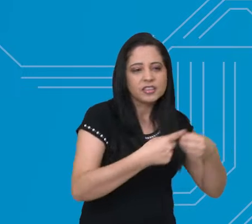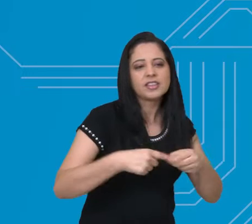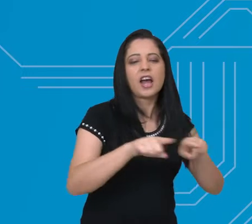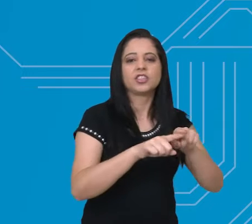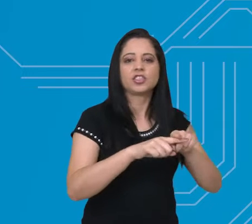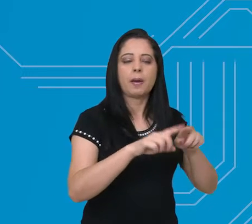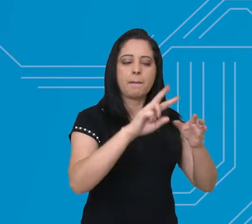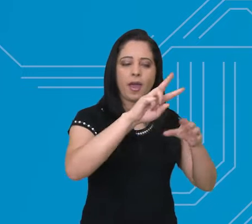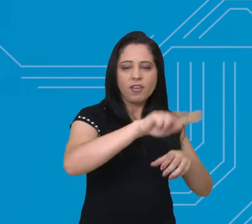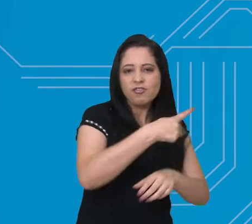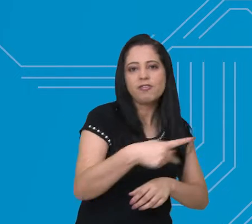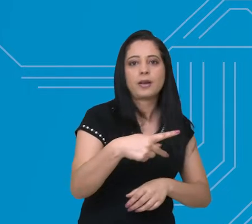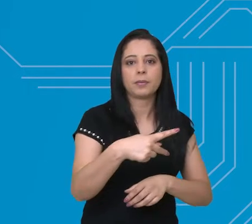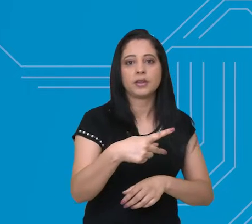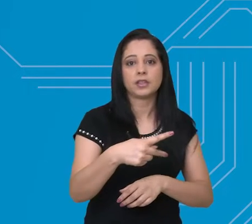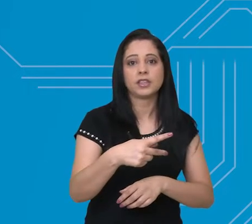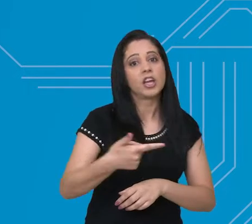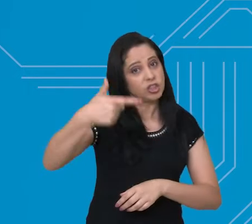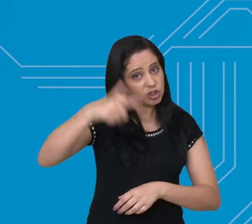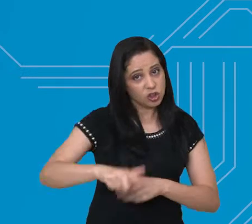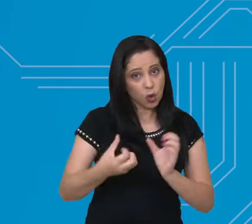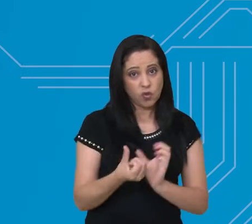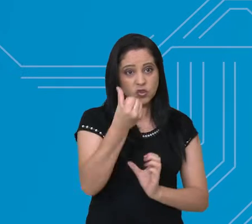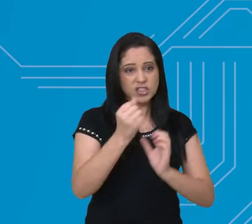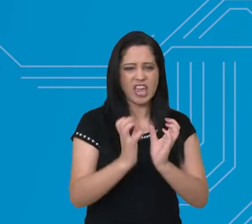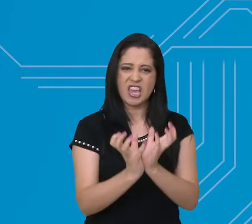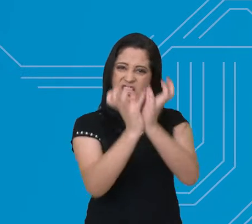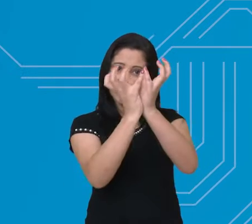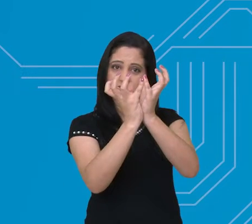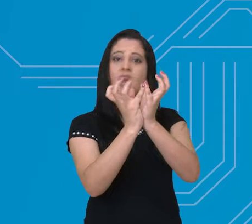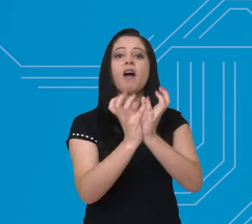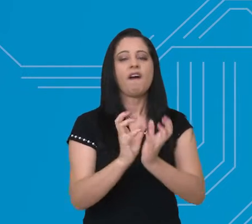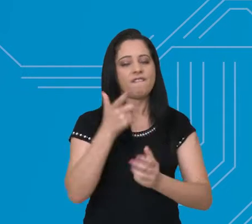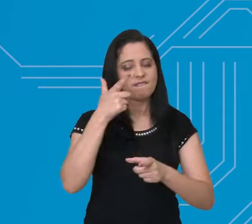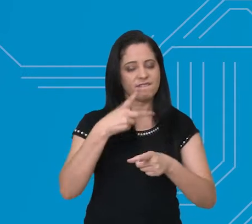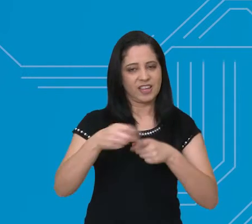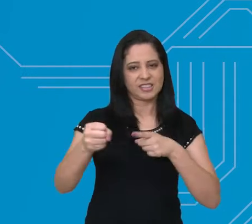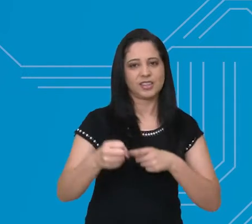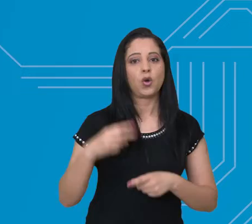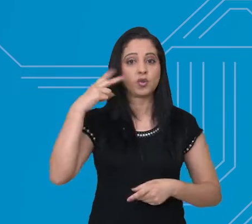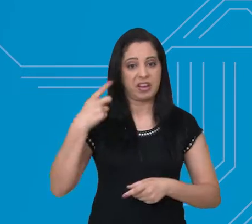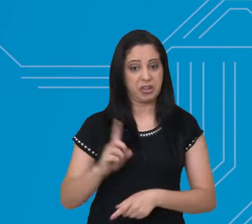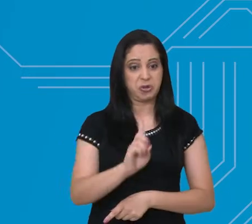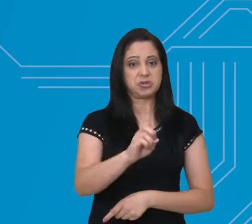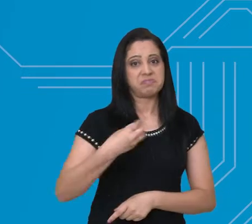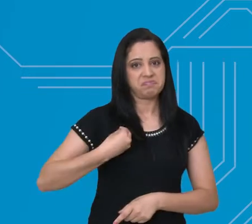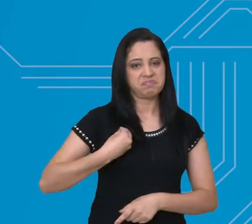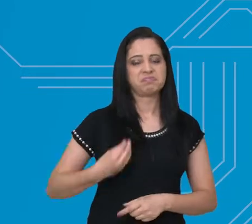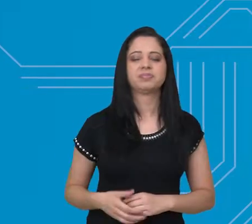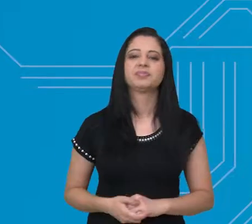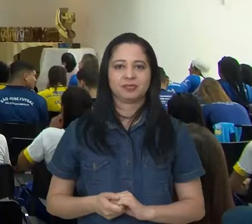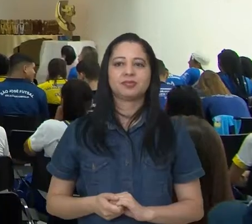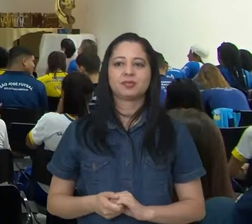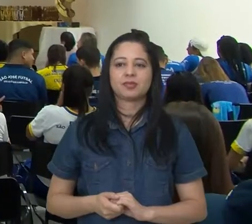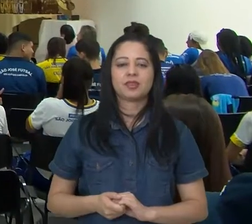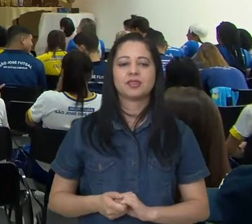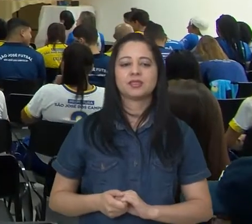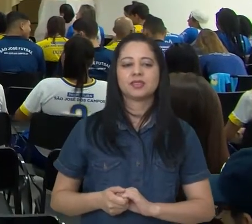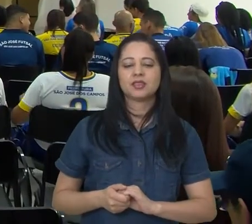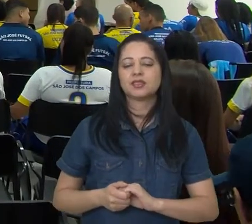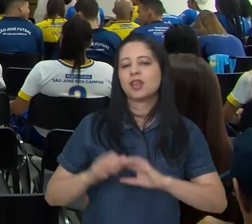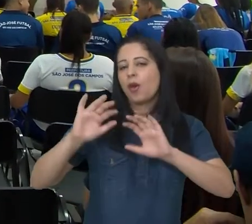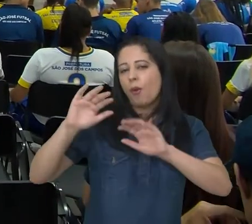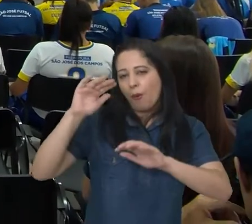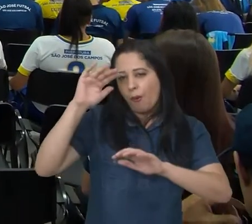Eles ajudaram a nossa cidade a levar o título pela 6ª vez. Vereadores também prestigiaram a cerimônia. Em